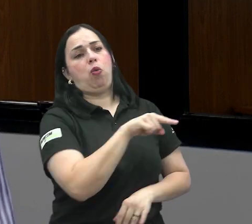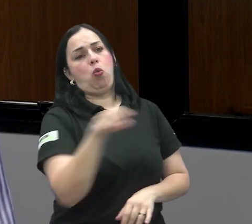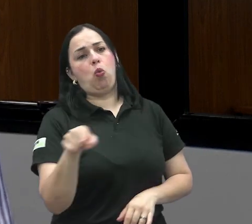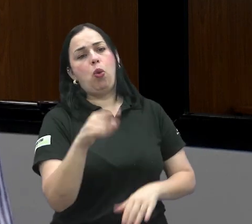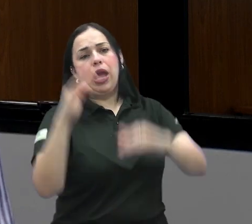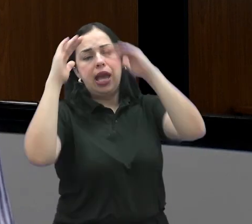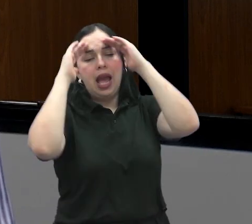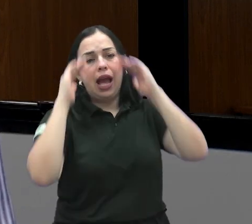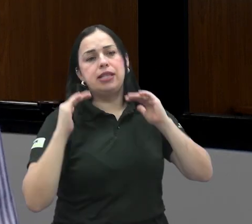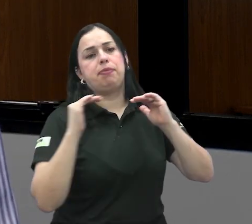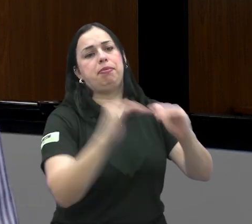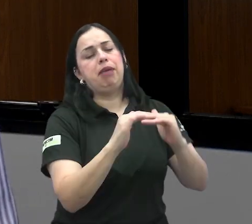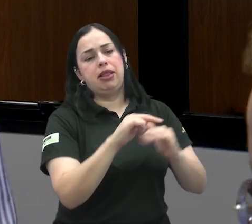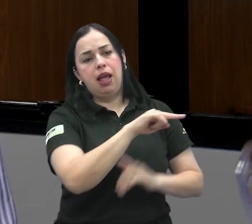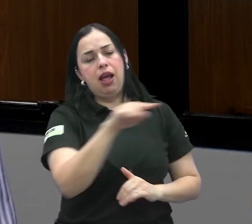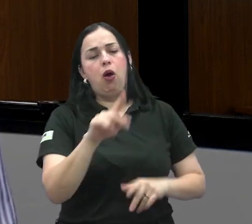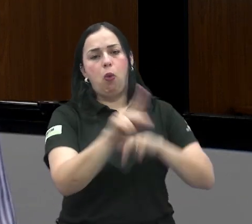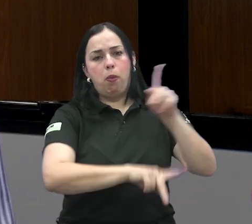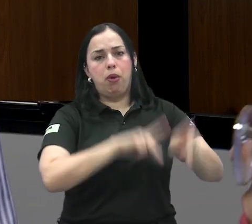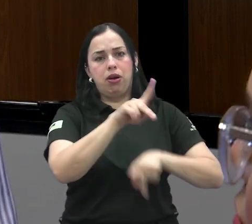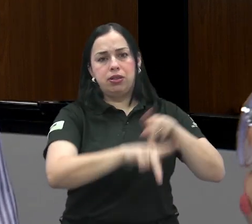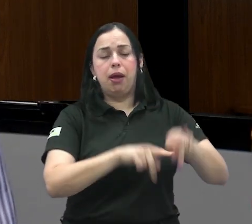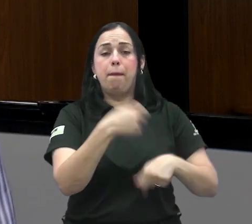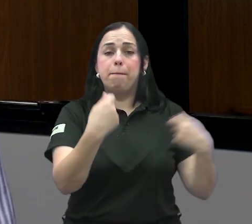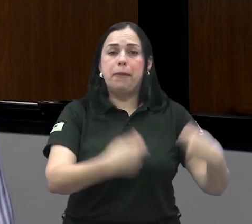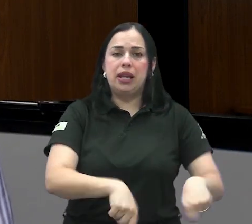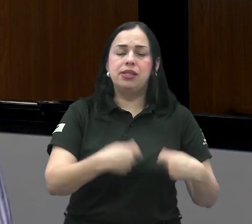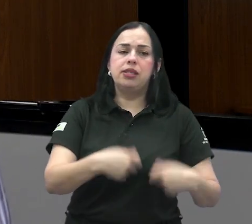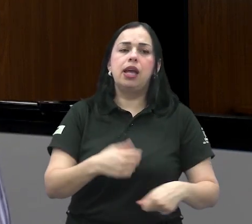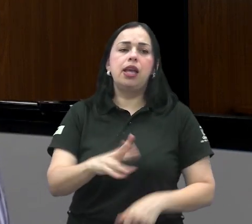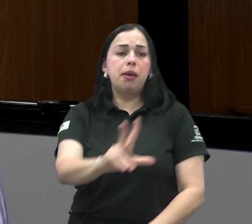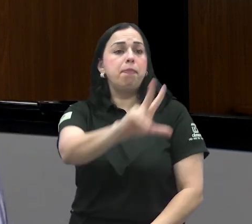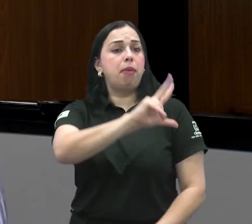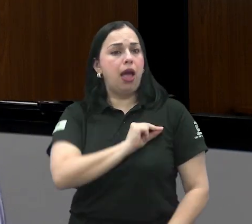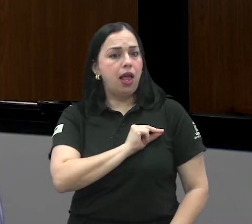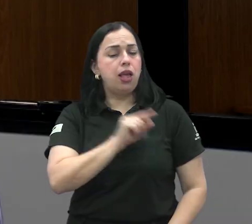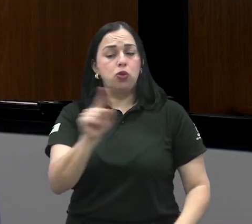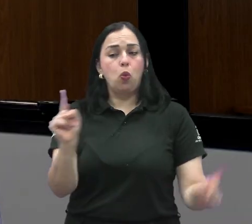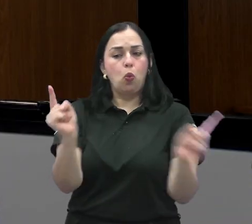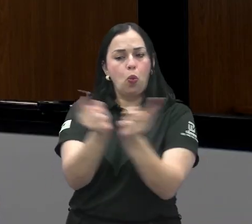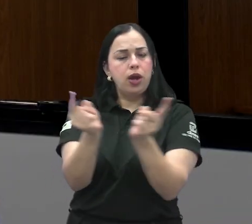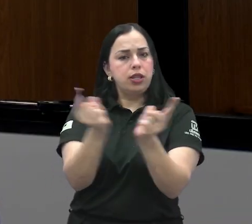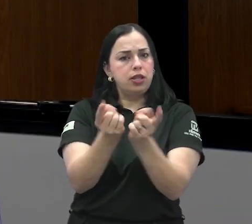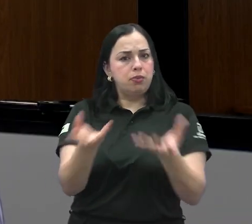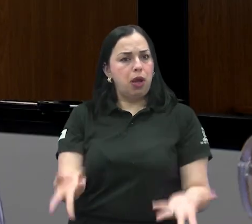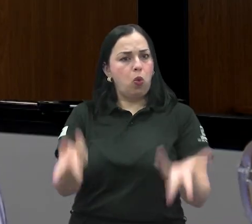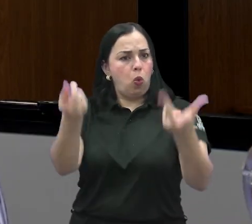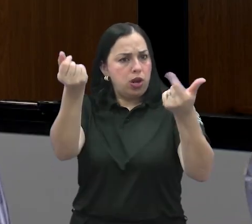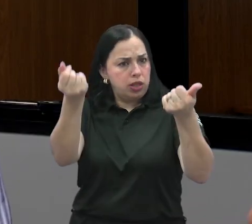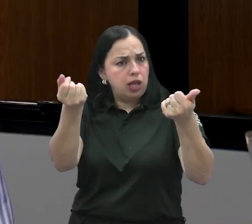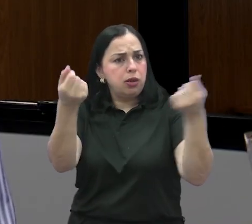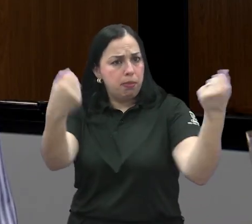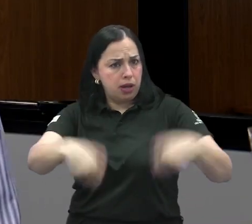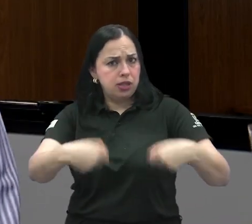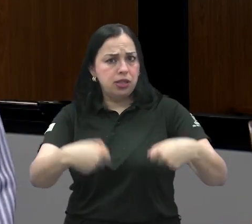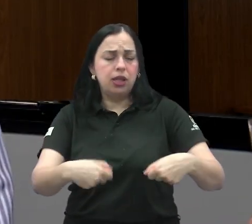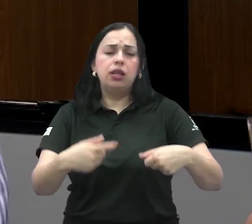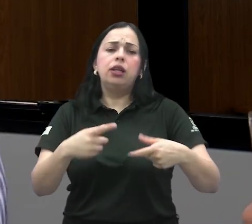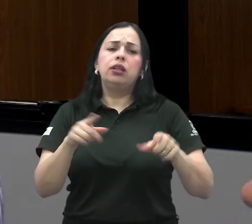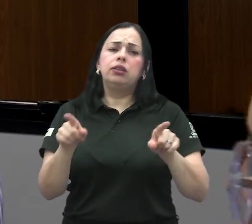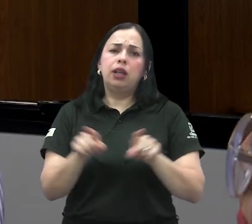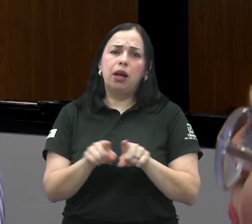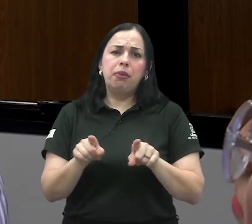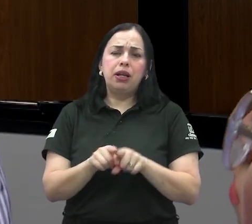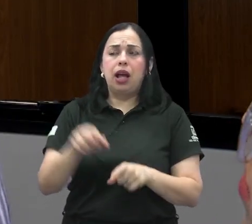precisa olhar para a nossa cidade com respeito, tá? A nossa população precisa, merece um atendimento realmente